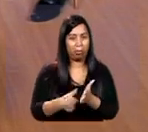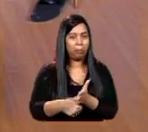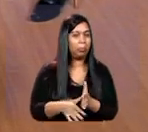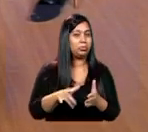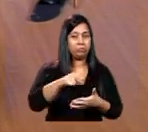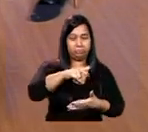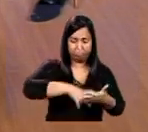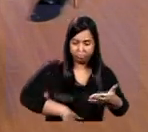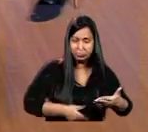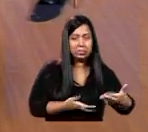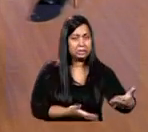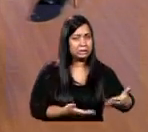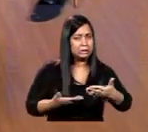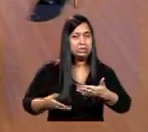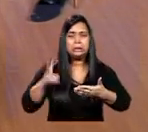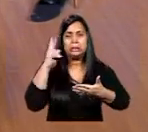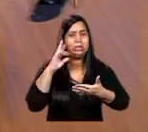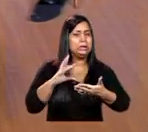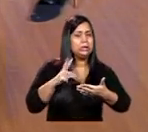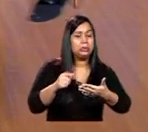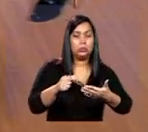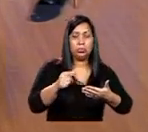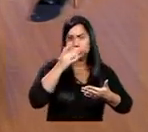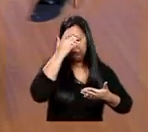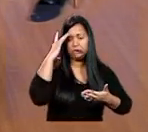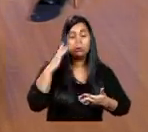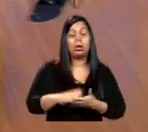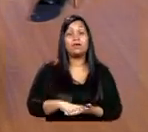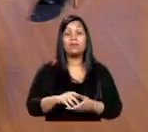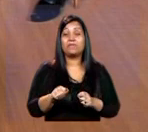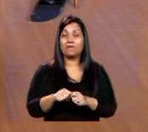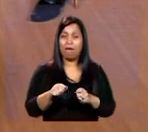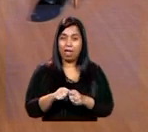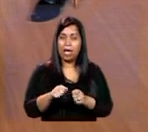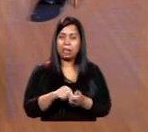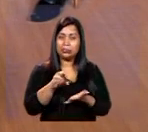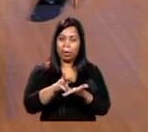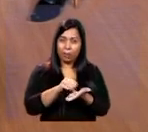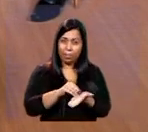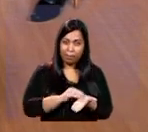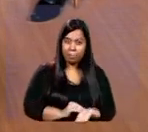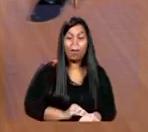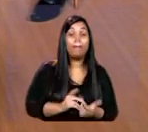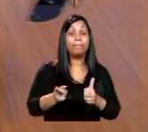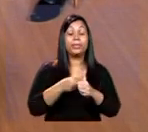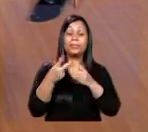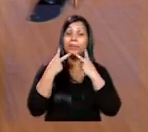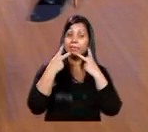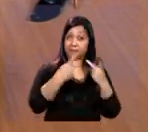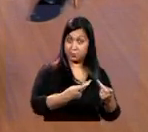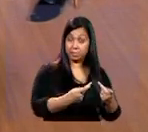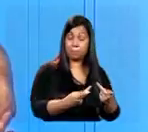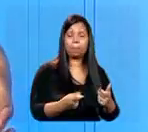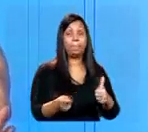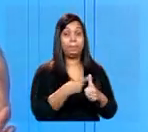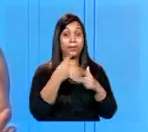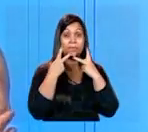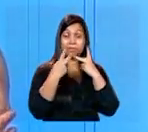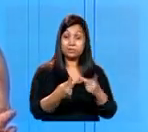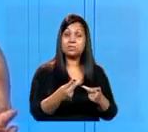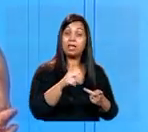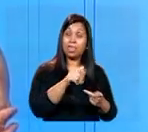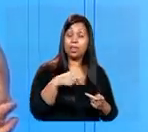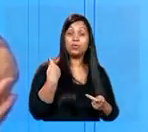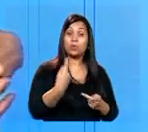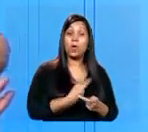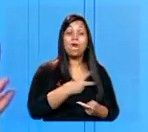de encaminhamento, que tem todo o histórico do paciente. Aí a gente faz o cadastro e faz a primeira visita. A primeira visita, ela é uma